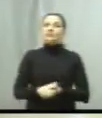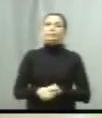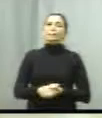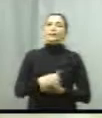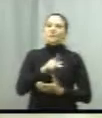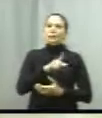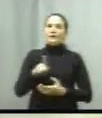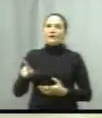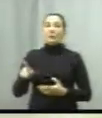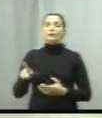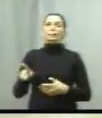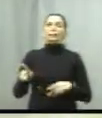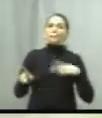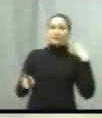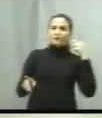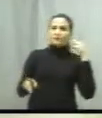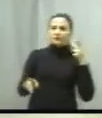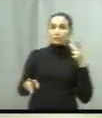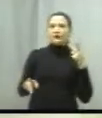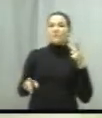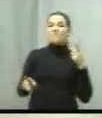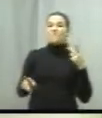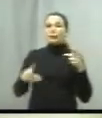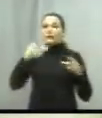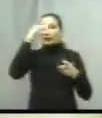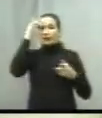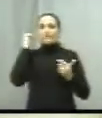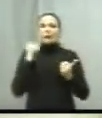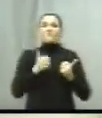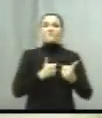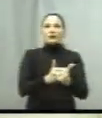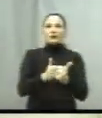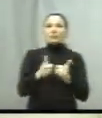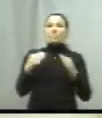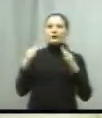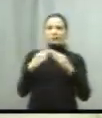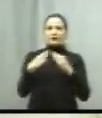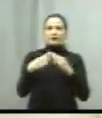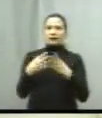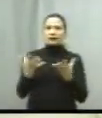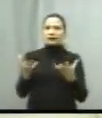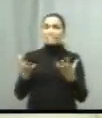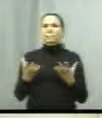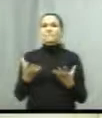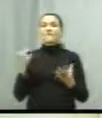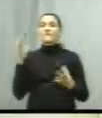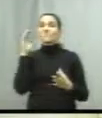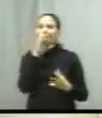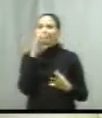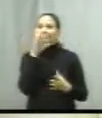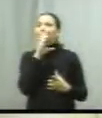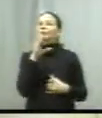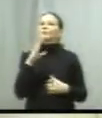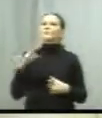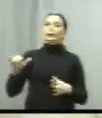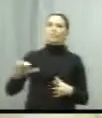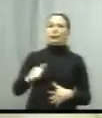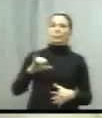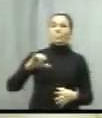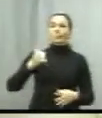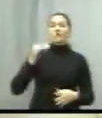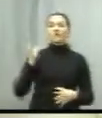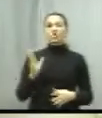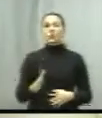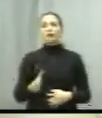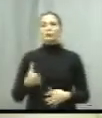Senhor presidente, senhores vereadores, aqueles que nos acompanham em casa, eu queria rapidamente aproveitar aqui, já que eu não